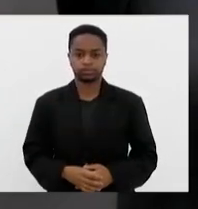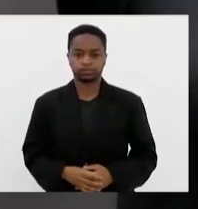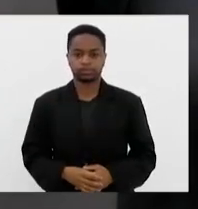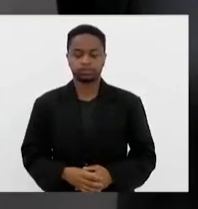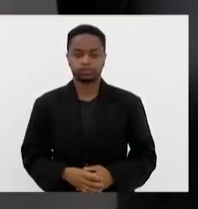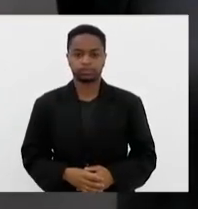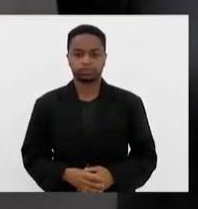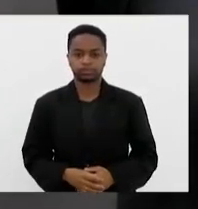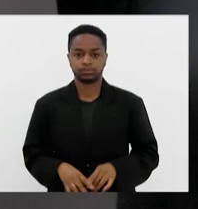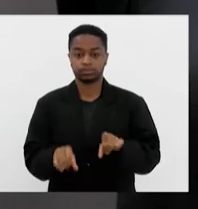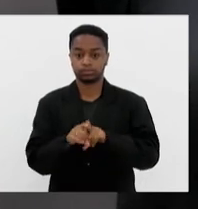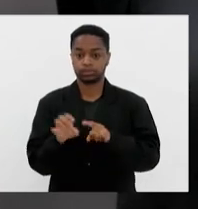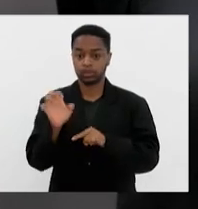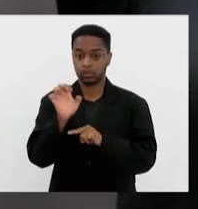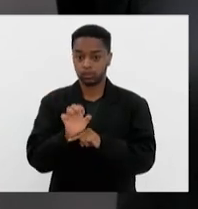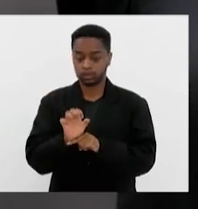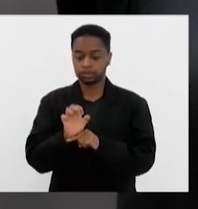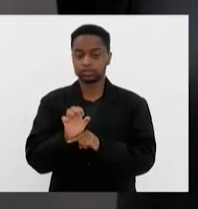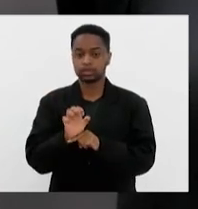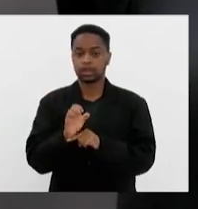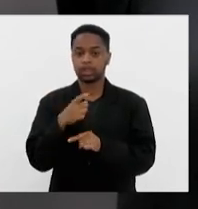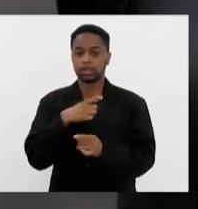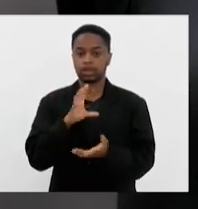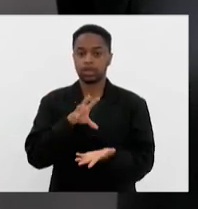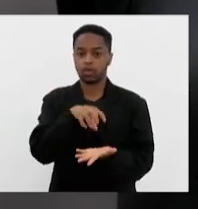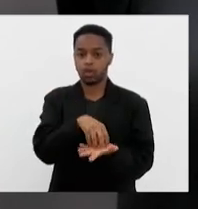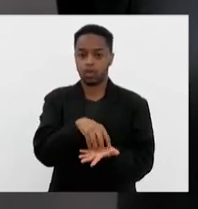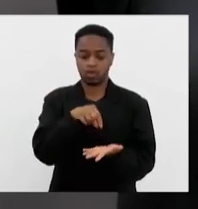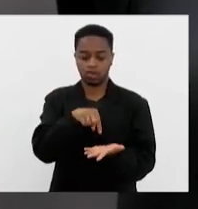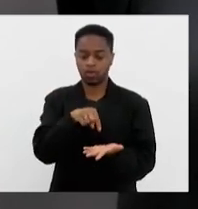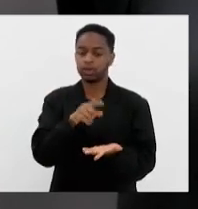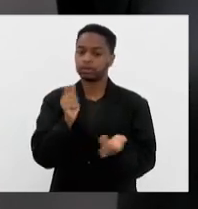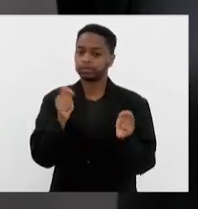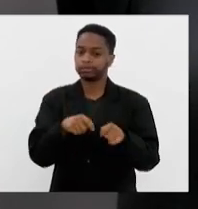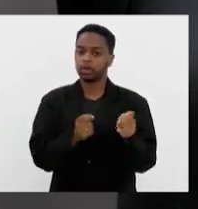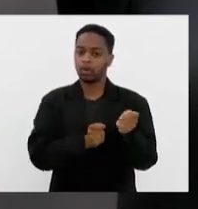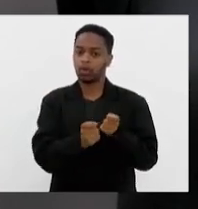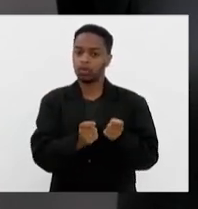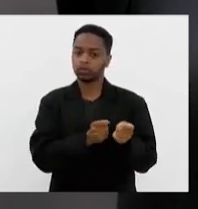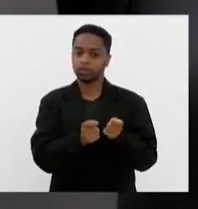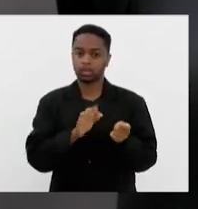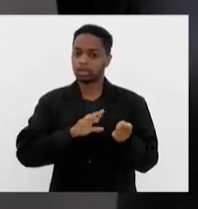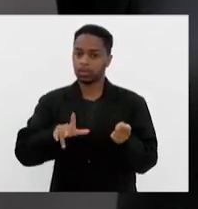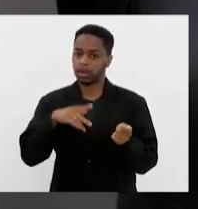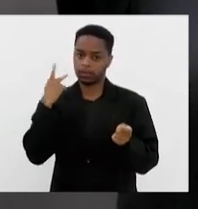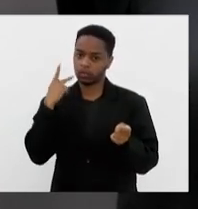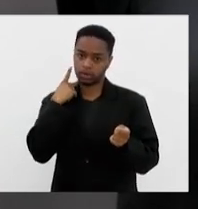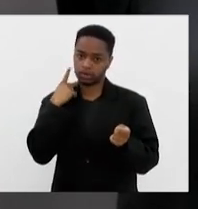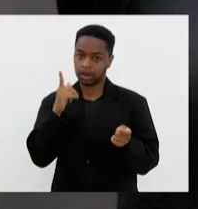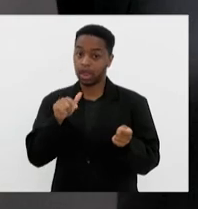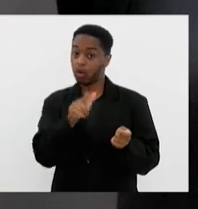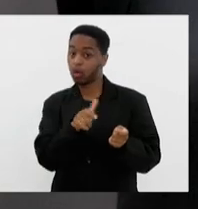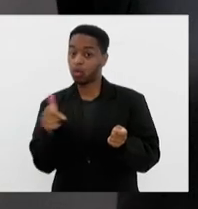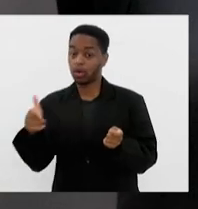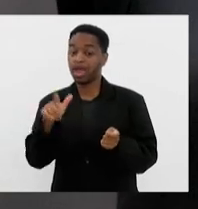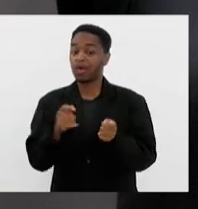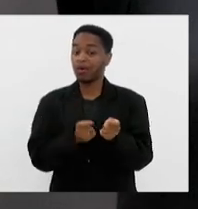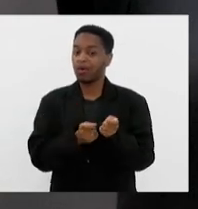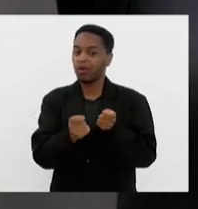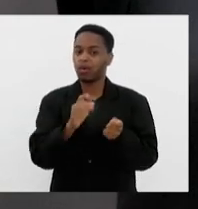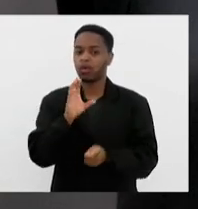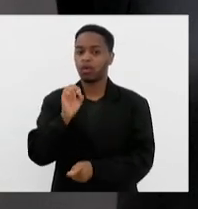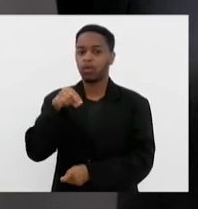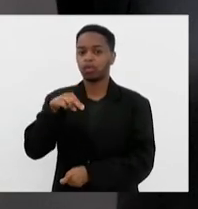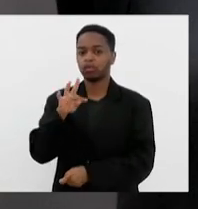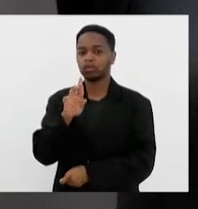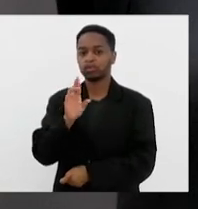E o Estado tem um órgão de controle, que não é a Procuradoria, é a Controladoria Geral